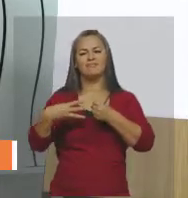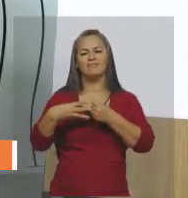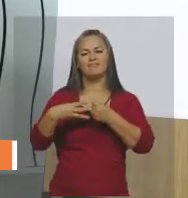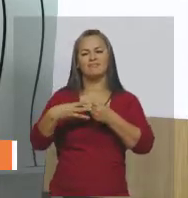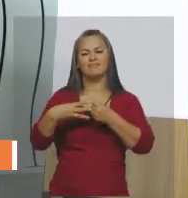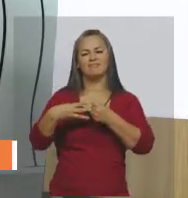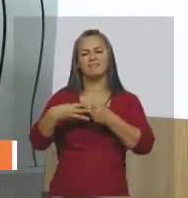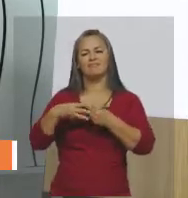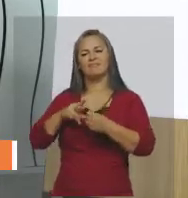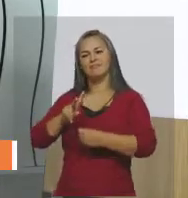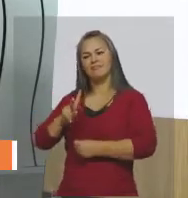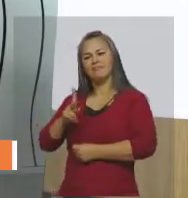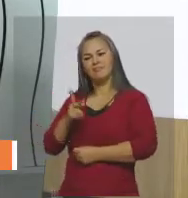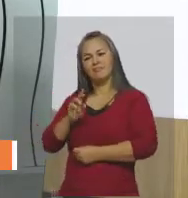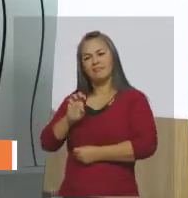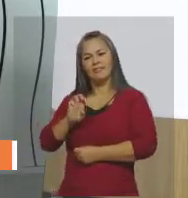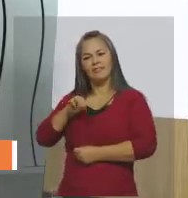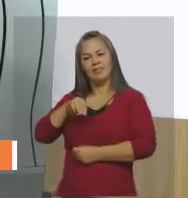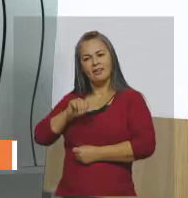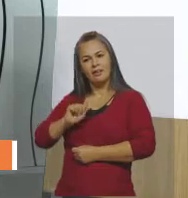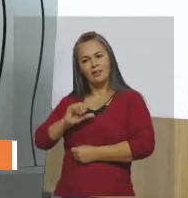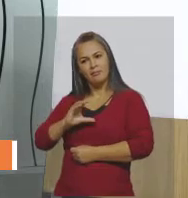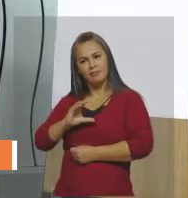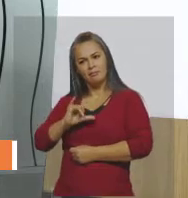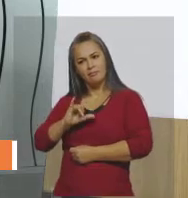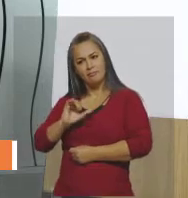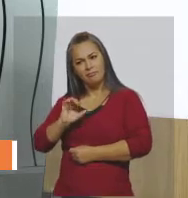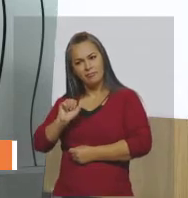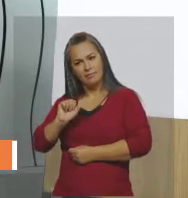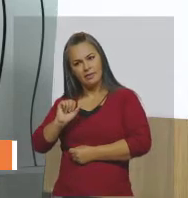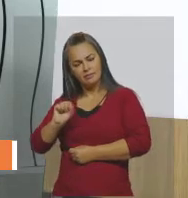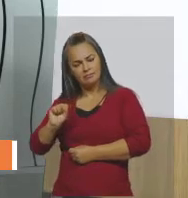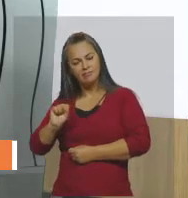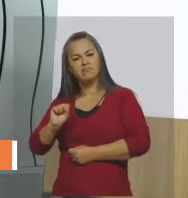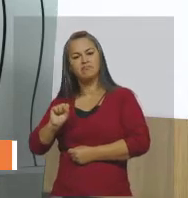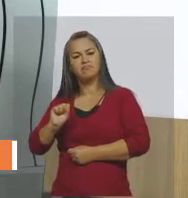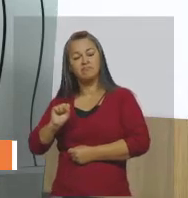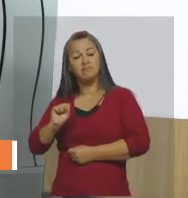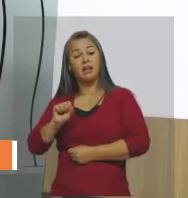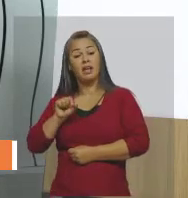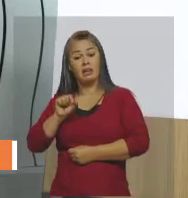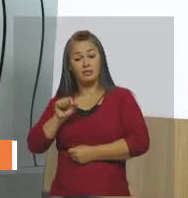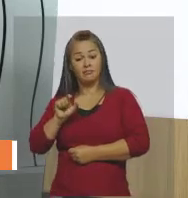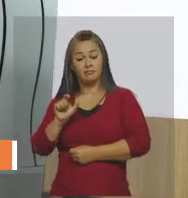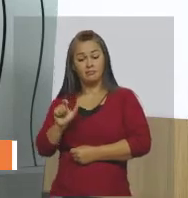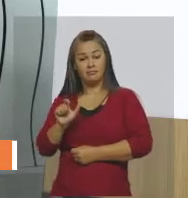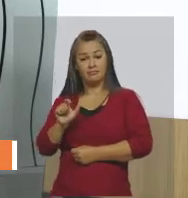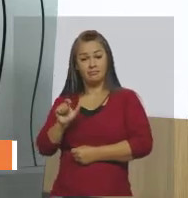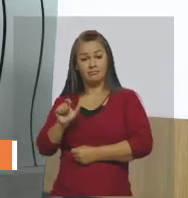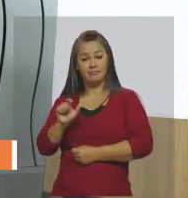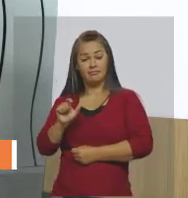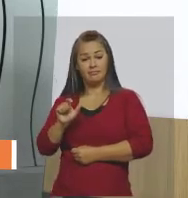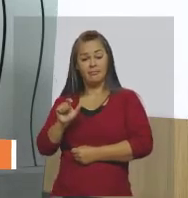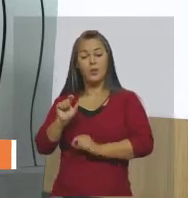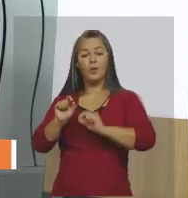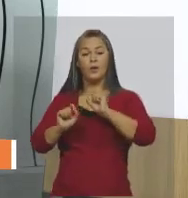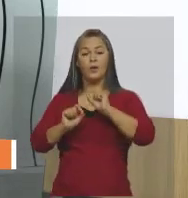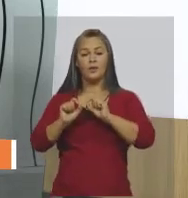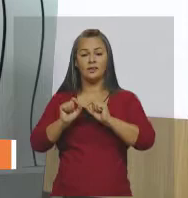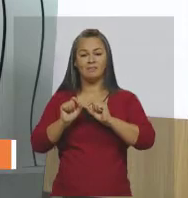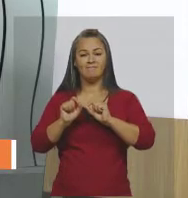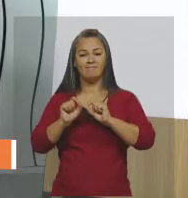está pensando de alguma forma no sangue. E a hematose nada mais é do que a troca gasosa que